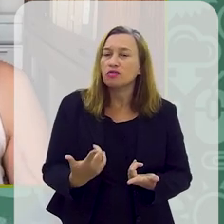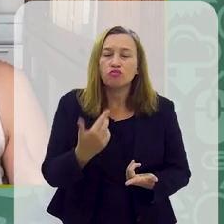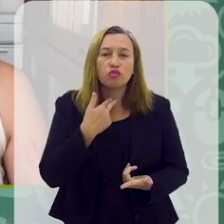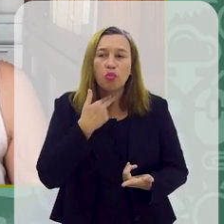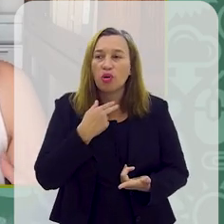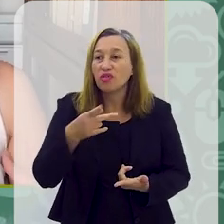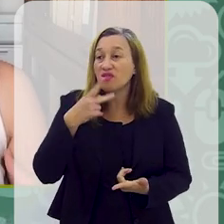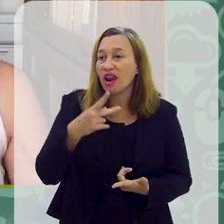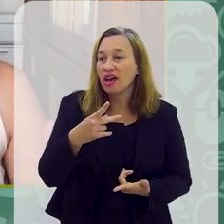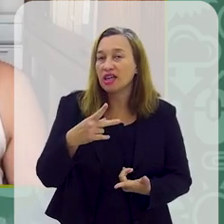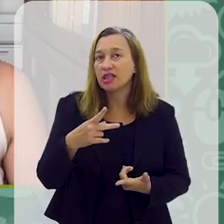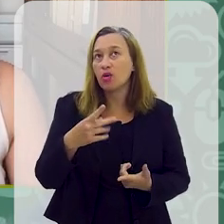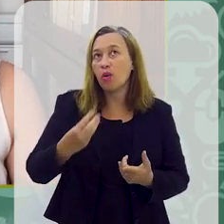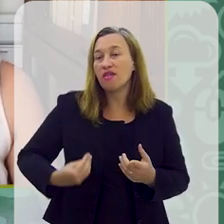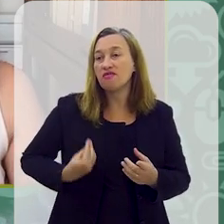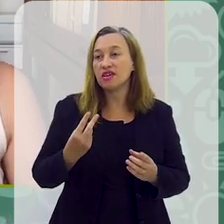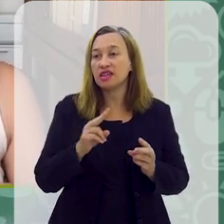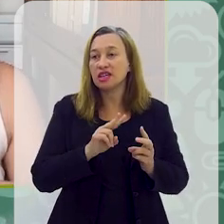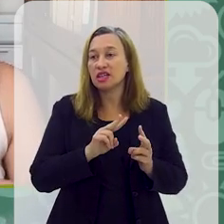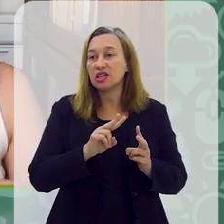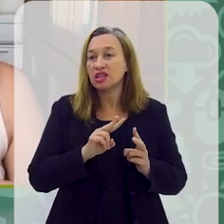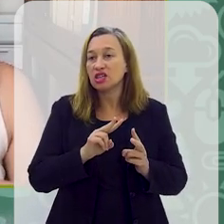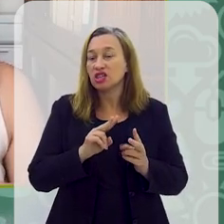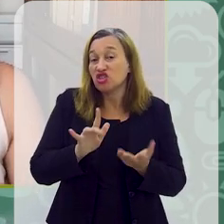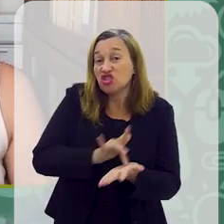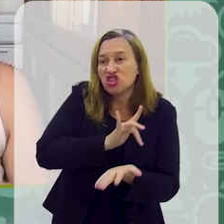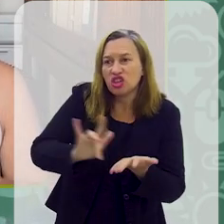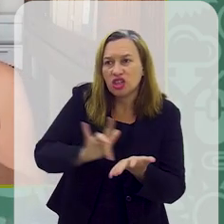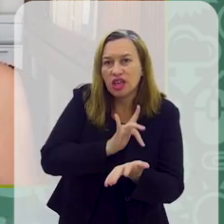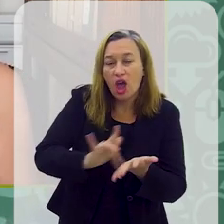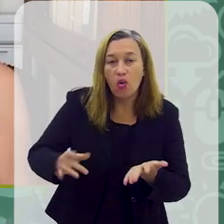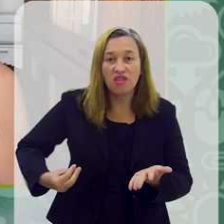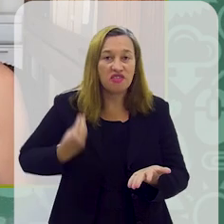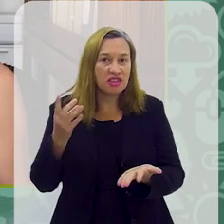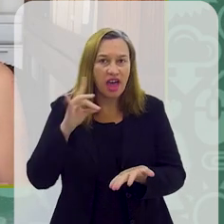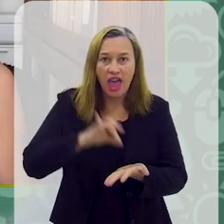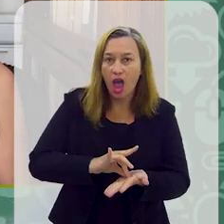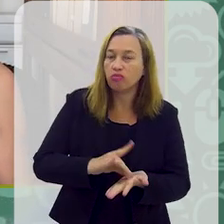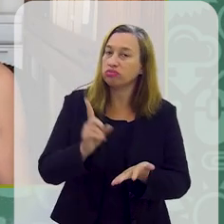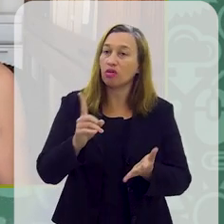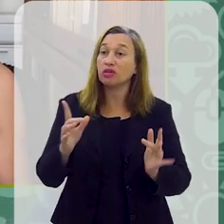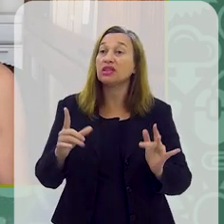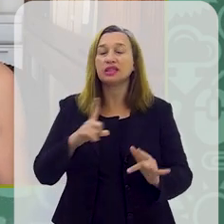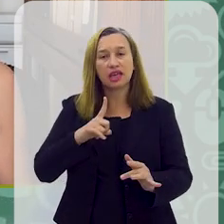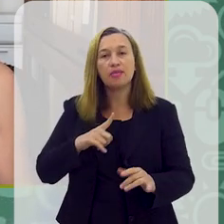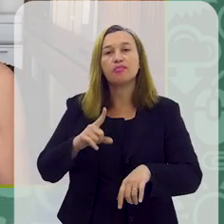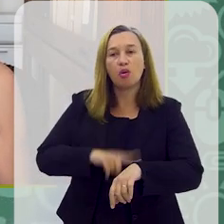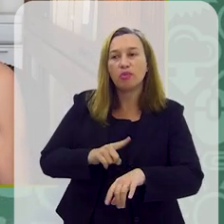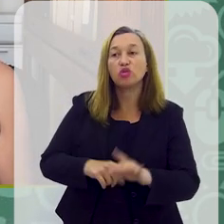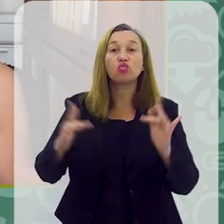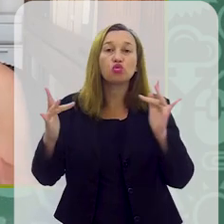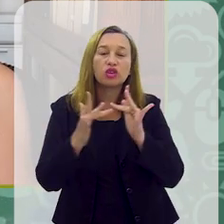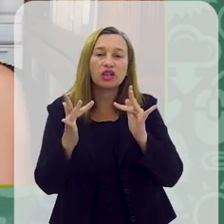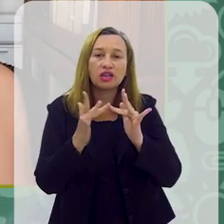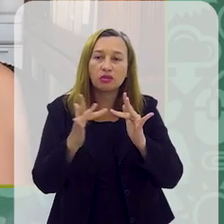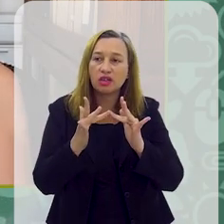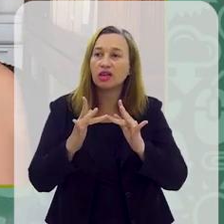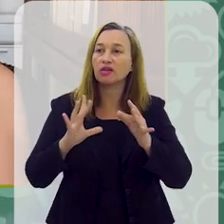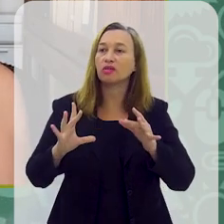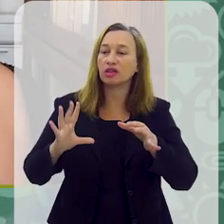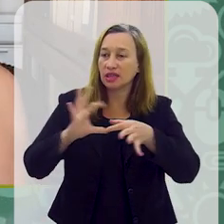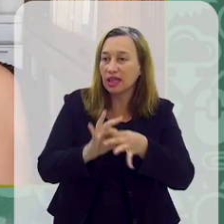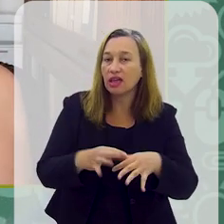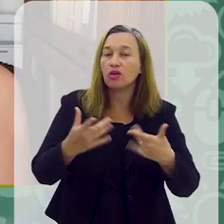gente não pode falar que existe uma vida digital e uma vida real, né? Existe momentos que você está conectado. Por quê? O que acontece